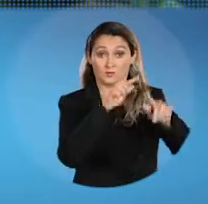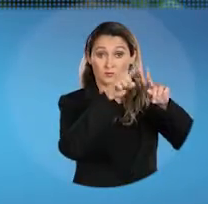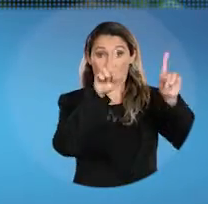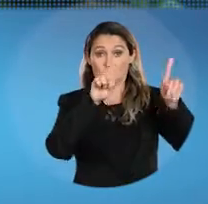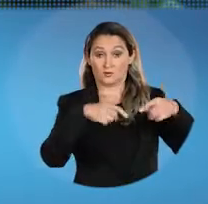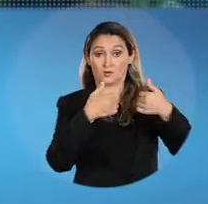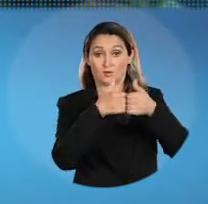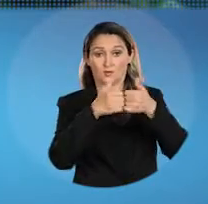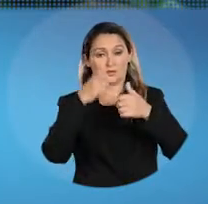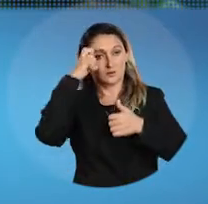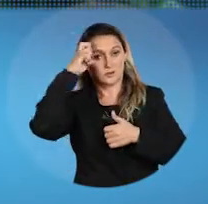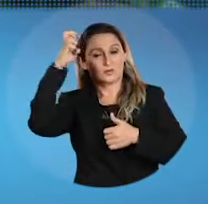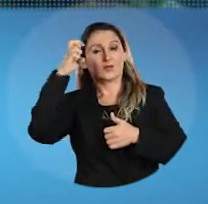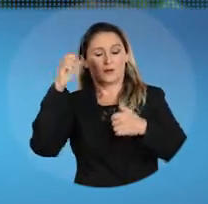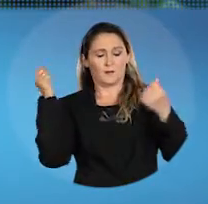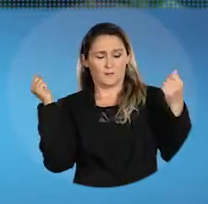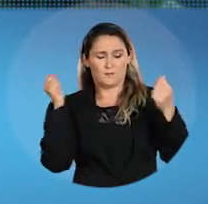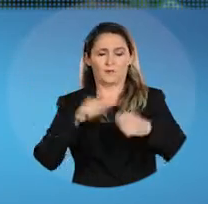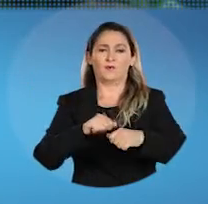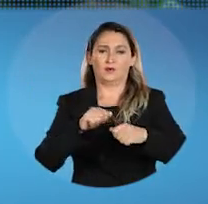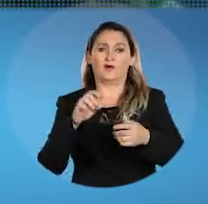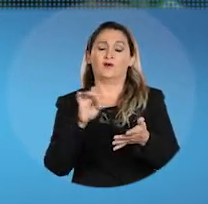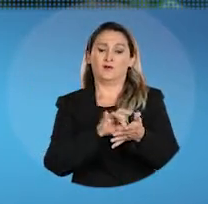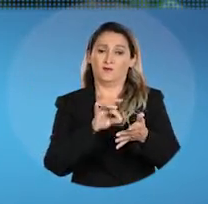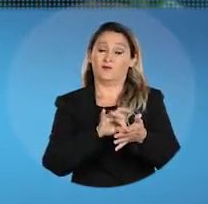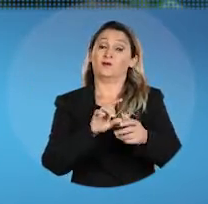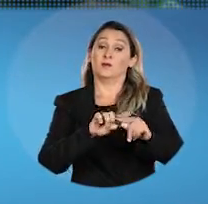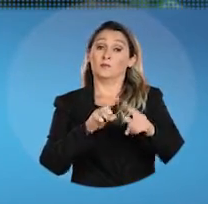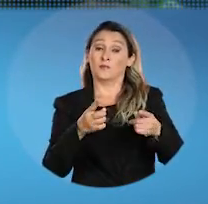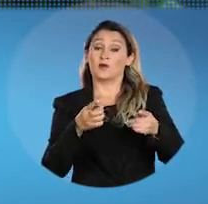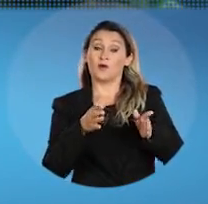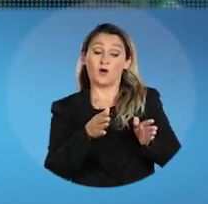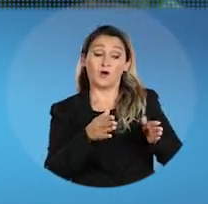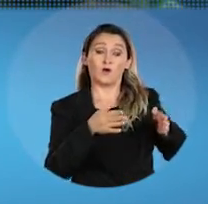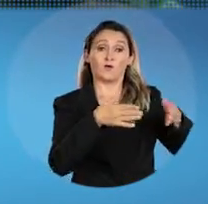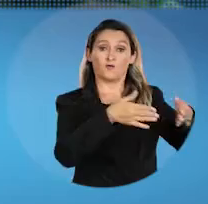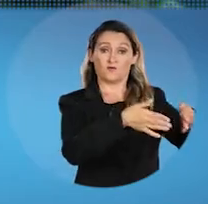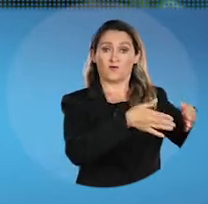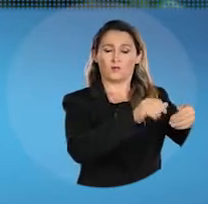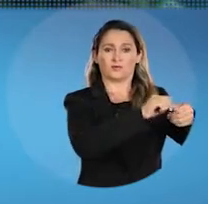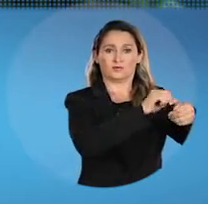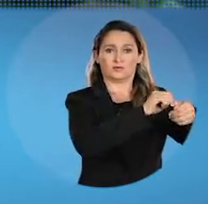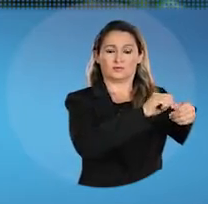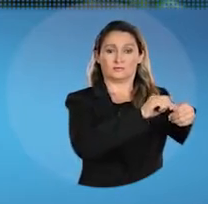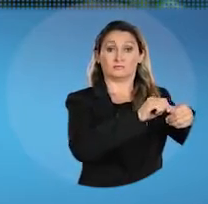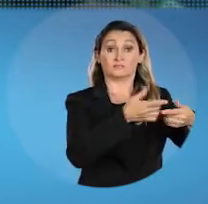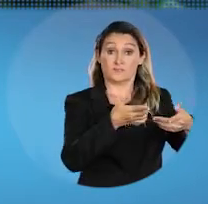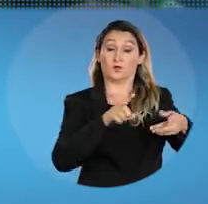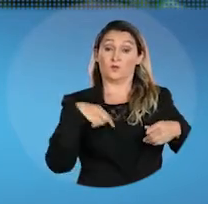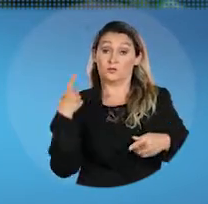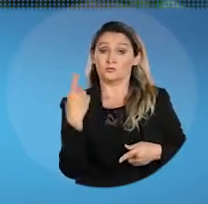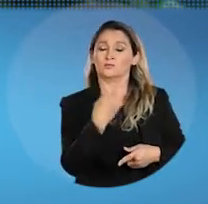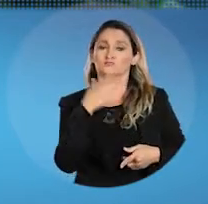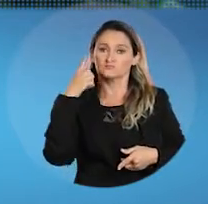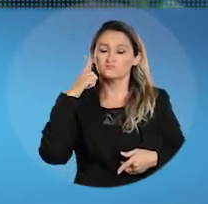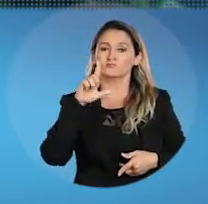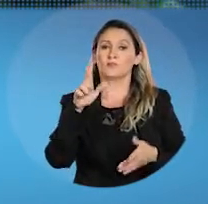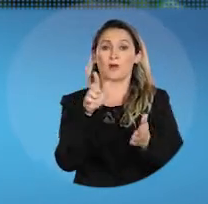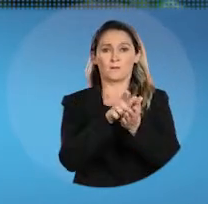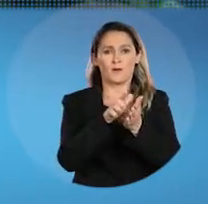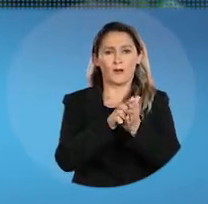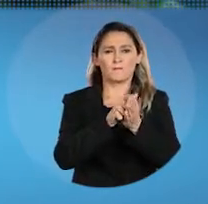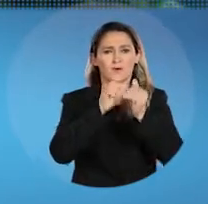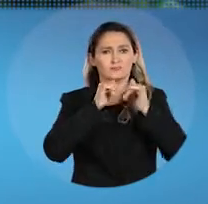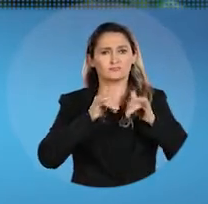Nosso projeto Ônibus Inteligente é possível sim de realizar, basta determinação para fazer. Foi assim que conseguimos tirar